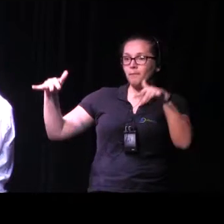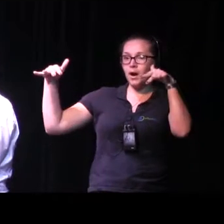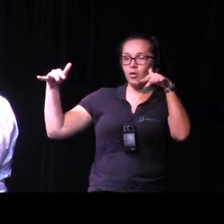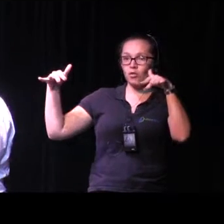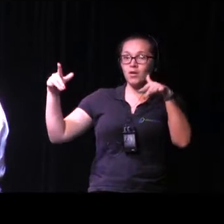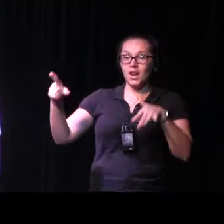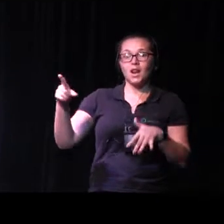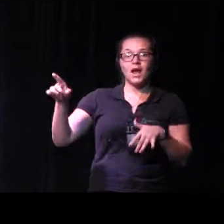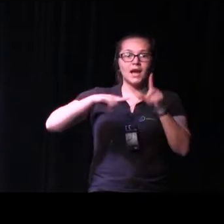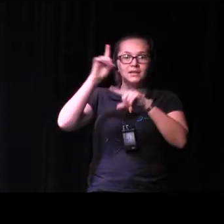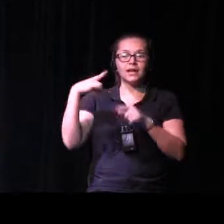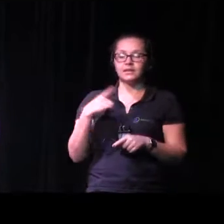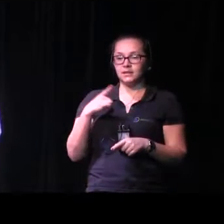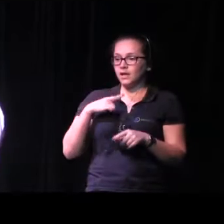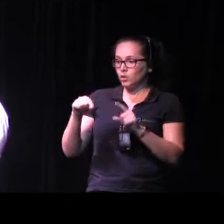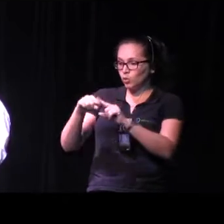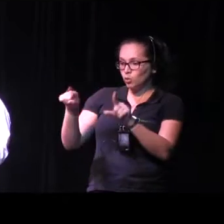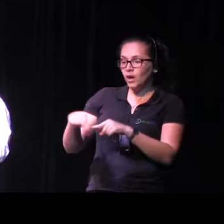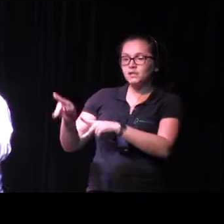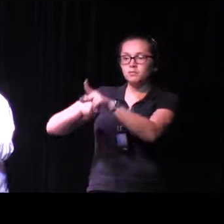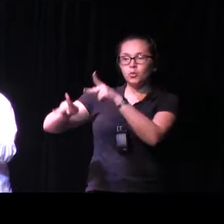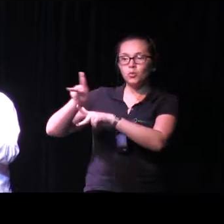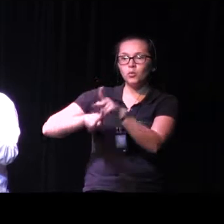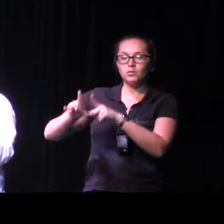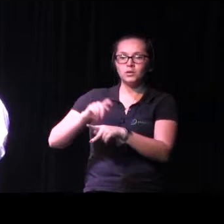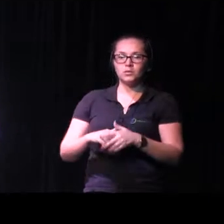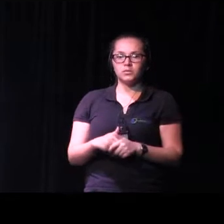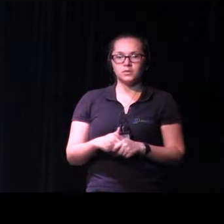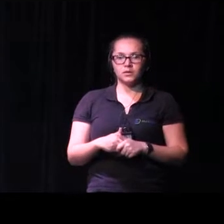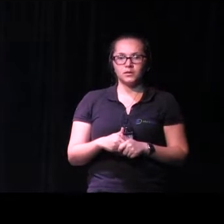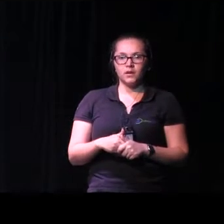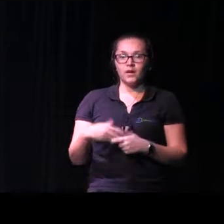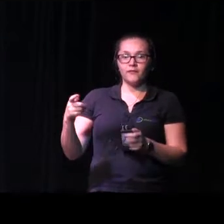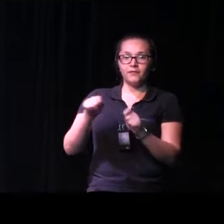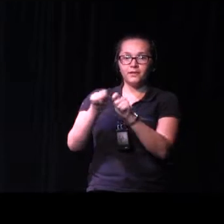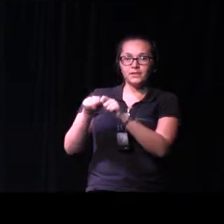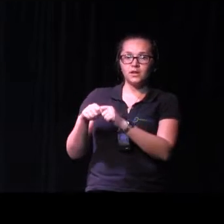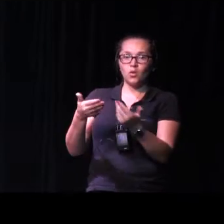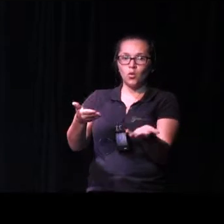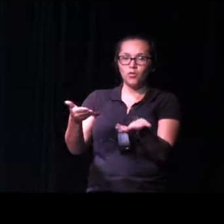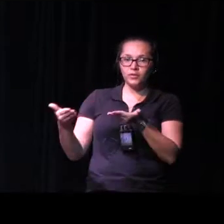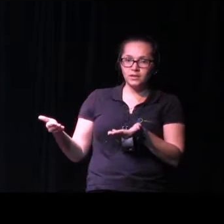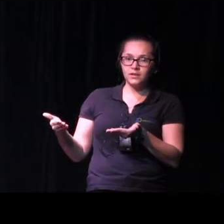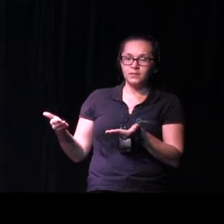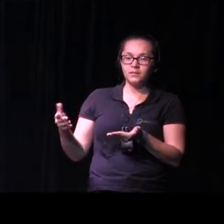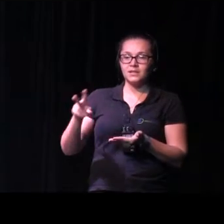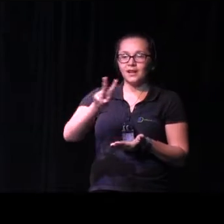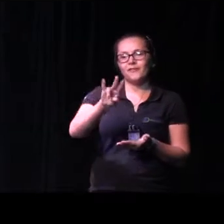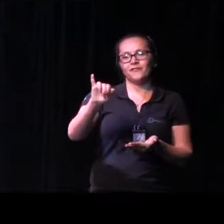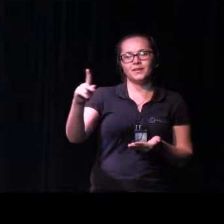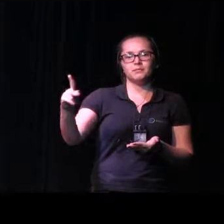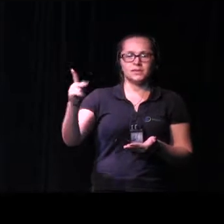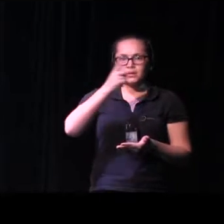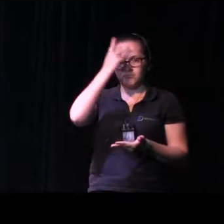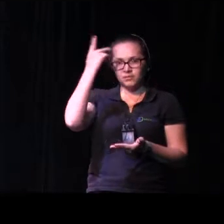E o palco? A ideia é que quando existem lugares públicos, fazer